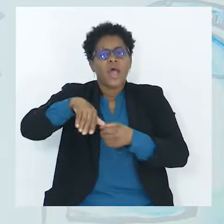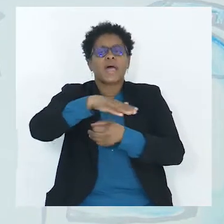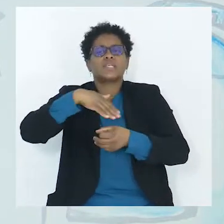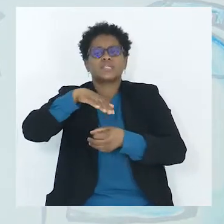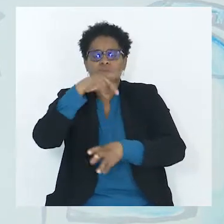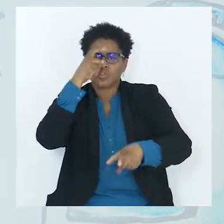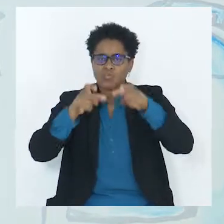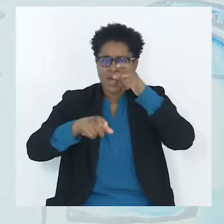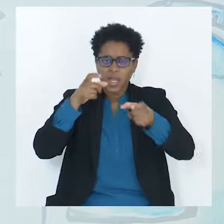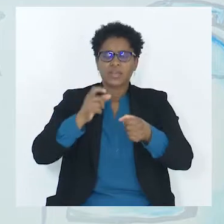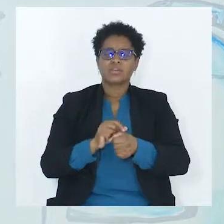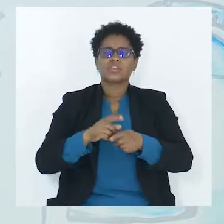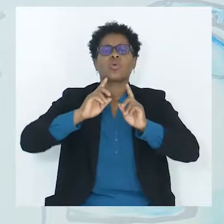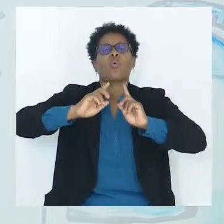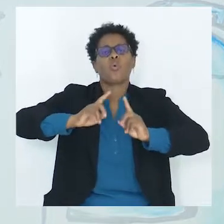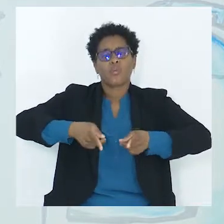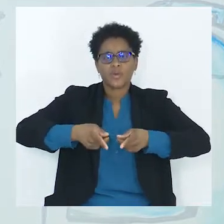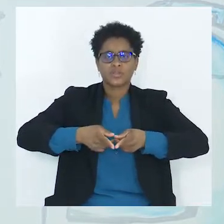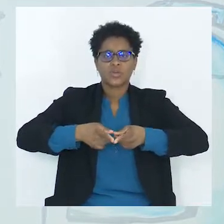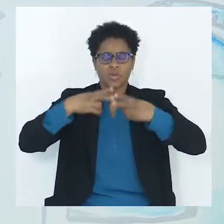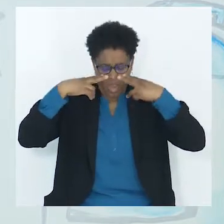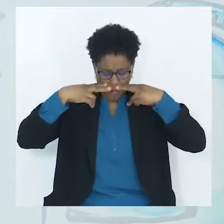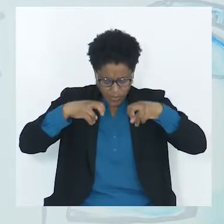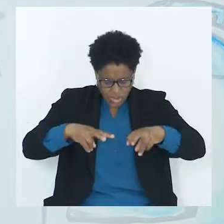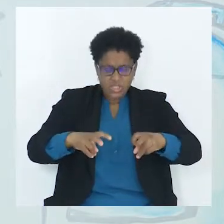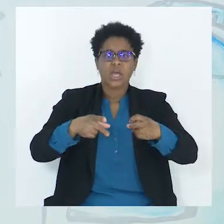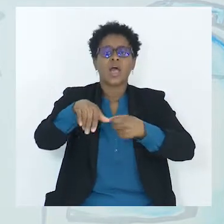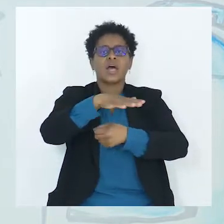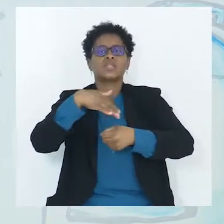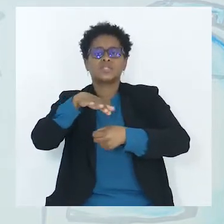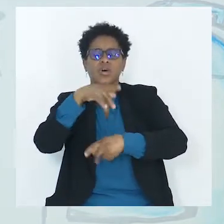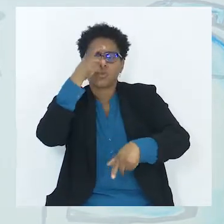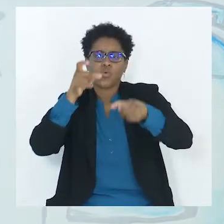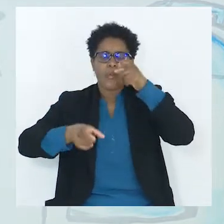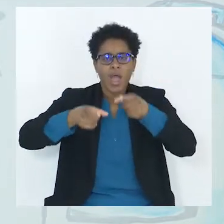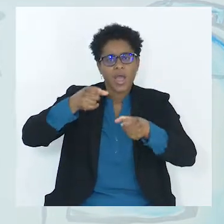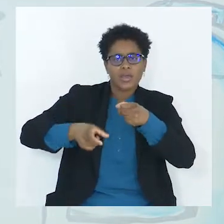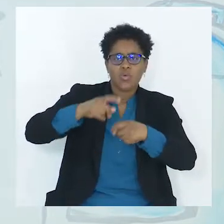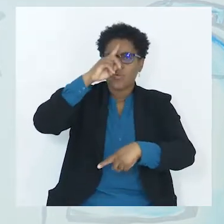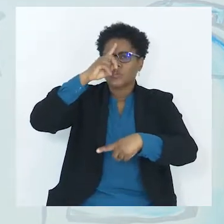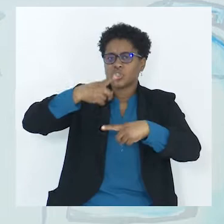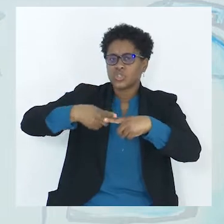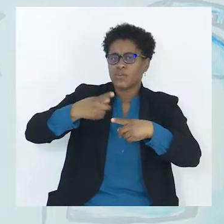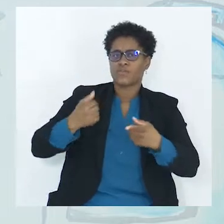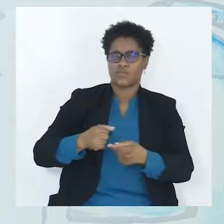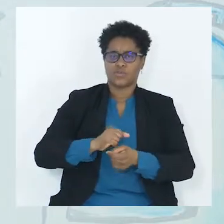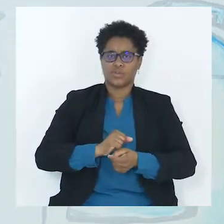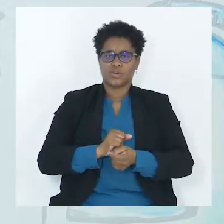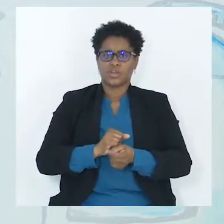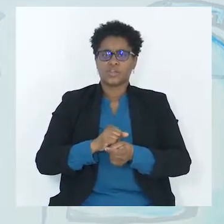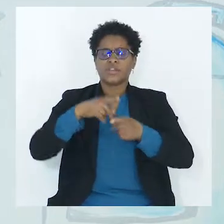ações humanas e começou a pesquisar as ações humanas com o